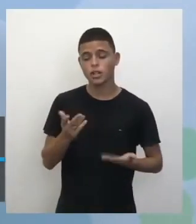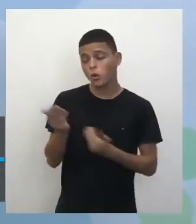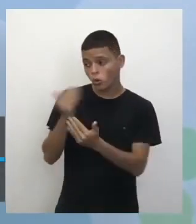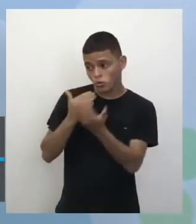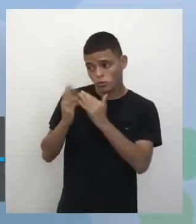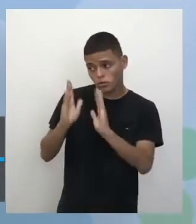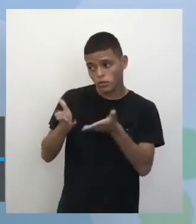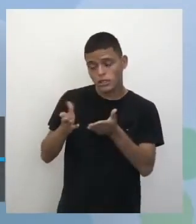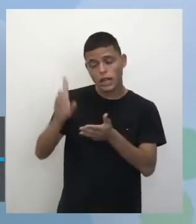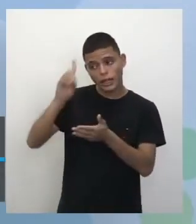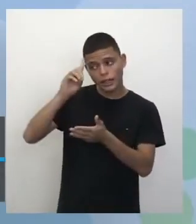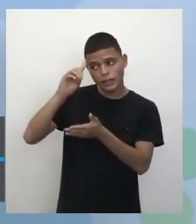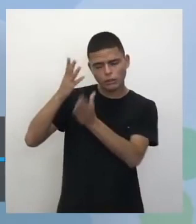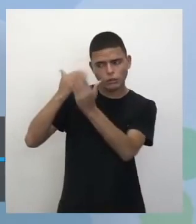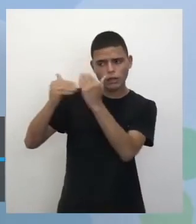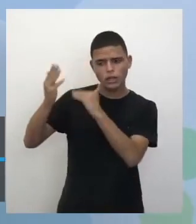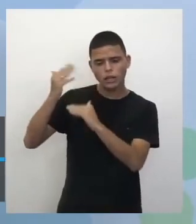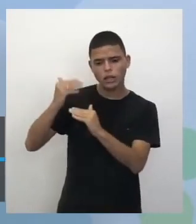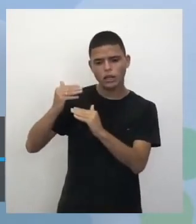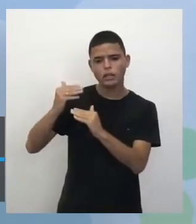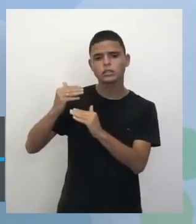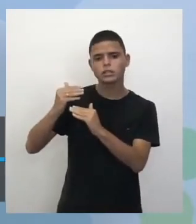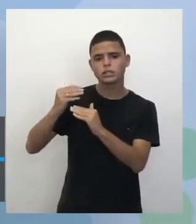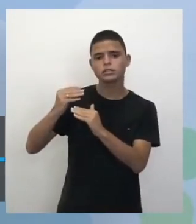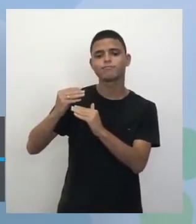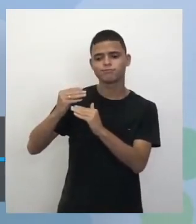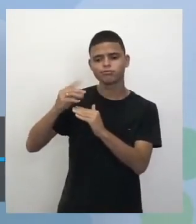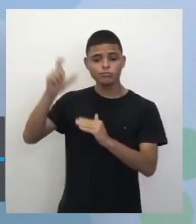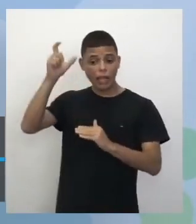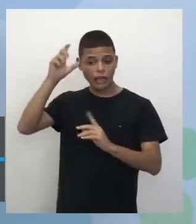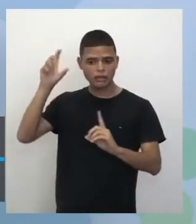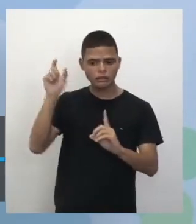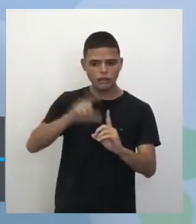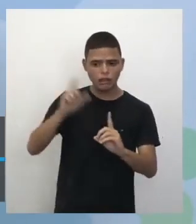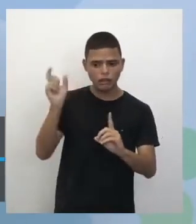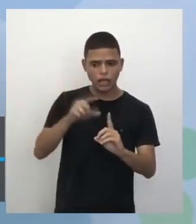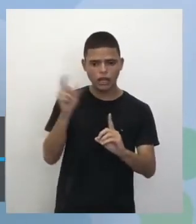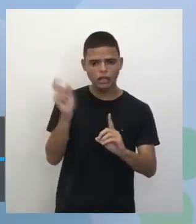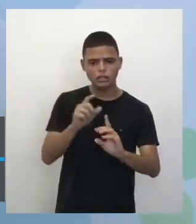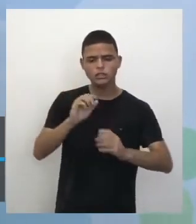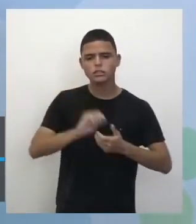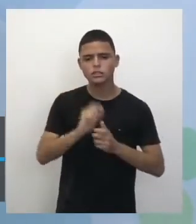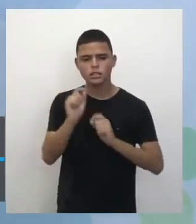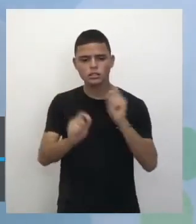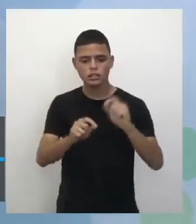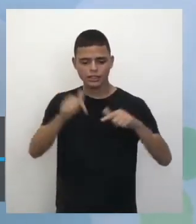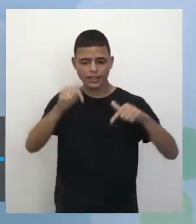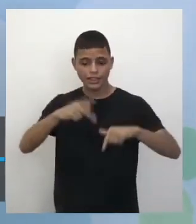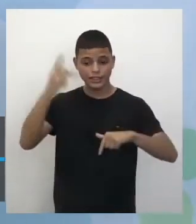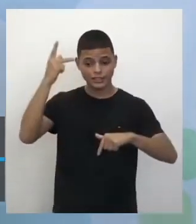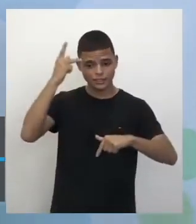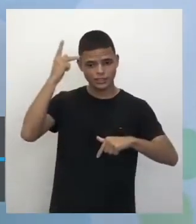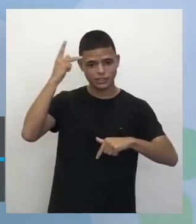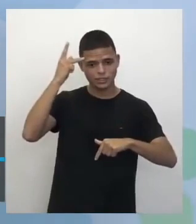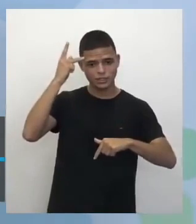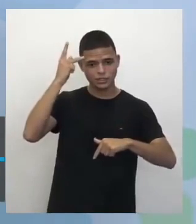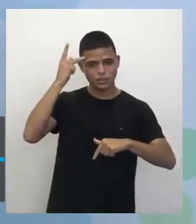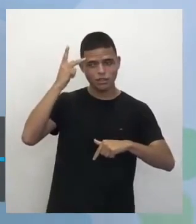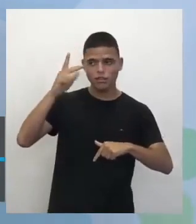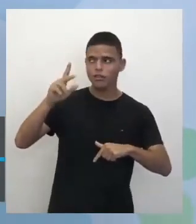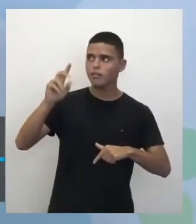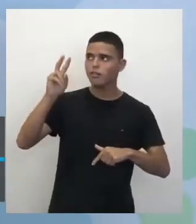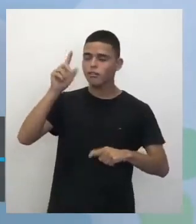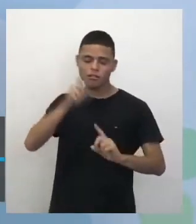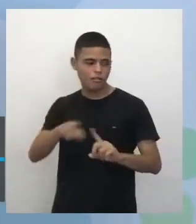conversando sobre isso esses dias, né? Demônios da Garoa, pra mim, é São Paulo. Tipo, eu não consigo... Eu começo a ouvir ali, a primeira coisa que me